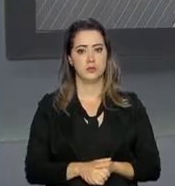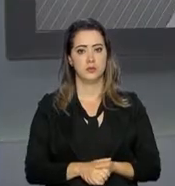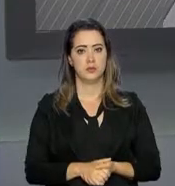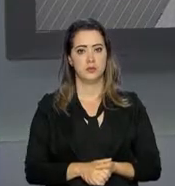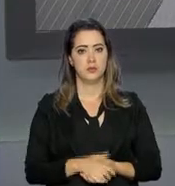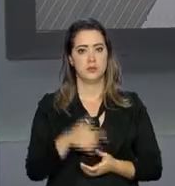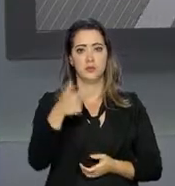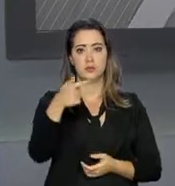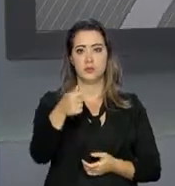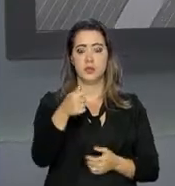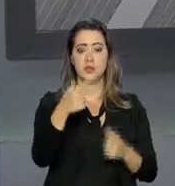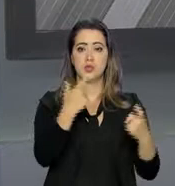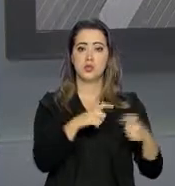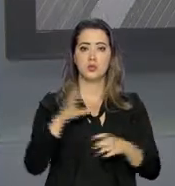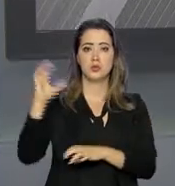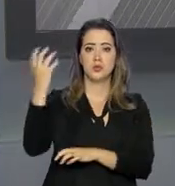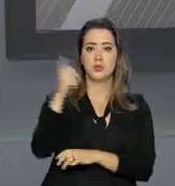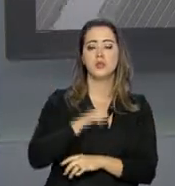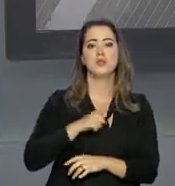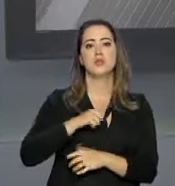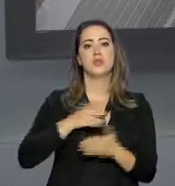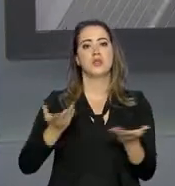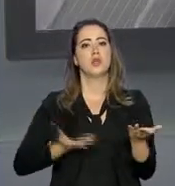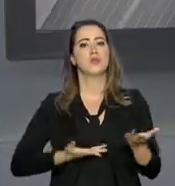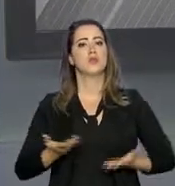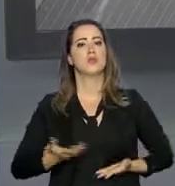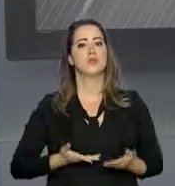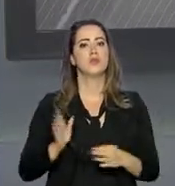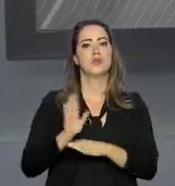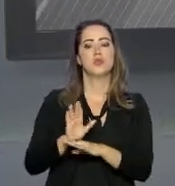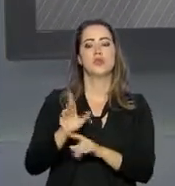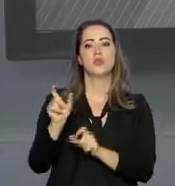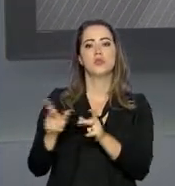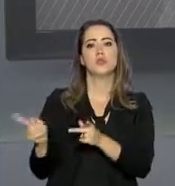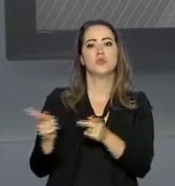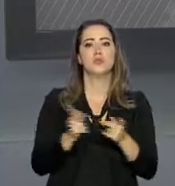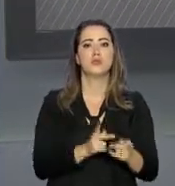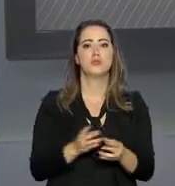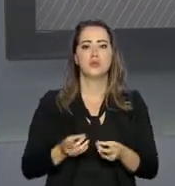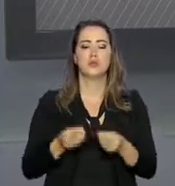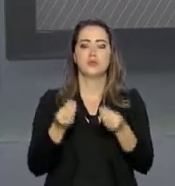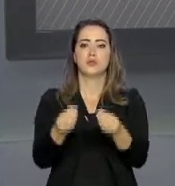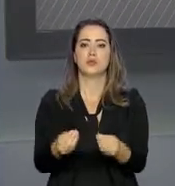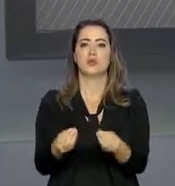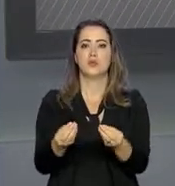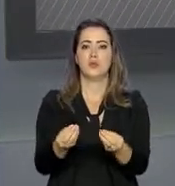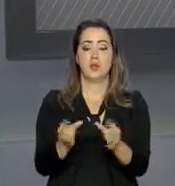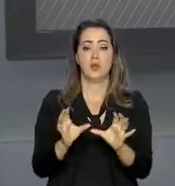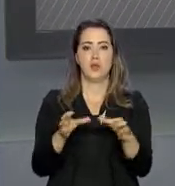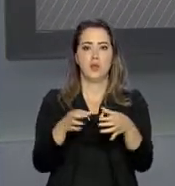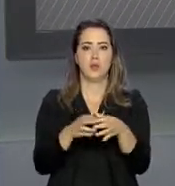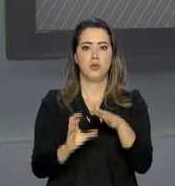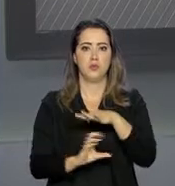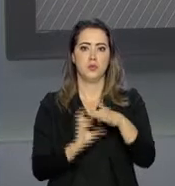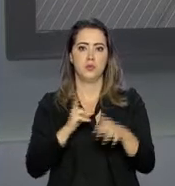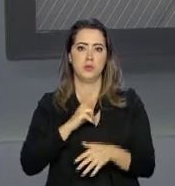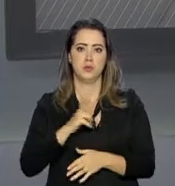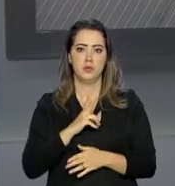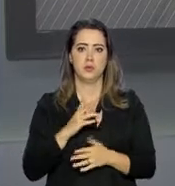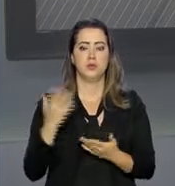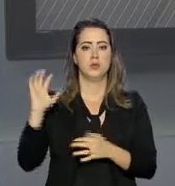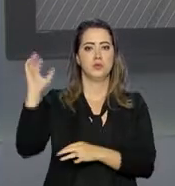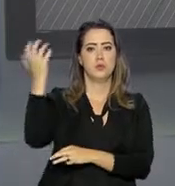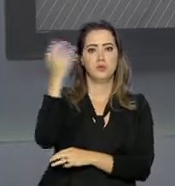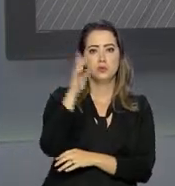sete parques nacionais terão os serviços de apoio ao visitante concedidos à iniciativa privada e o parque nacional